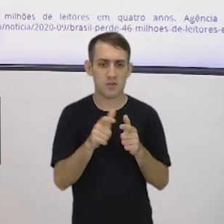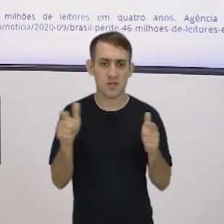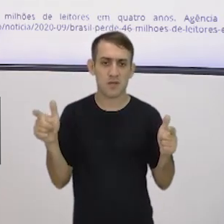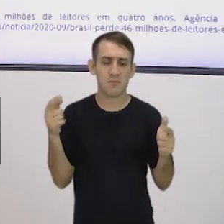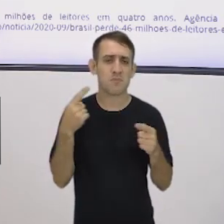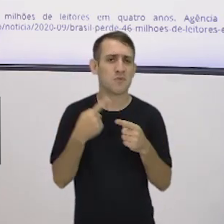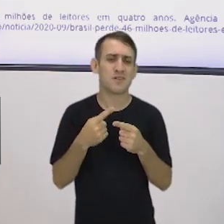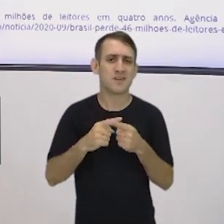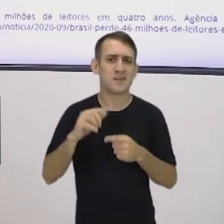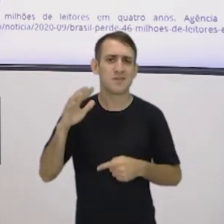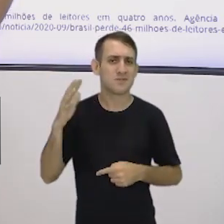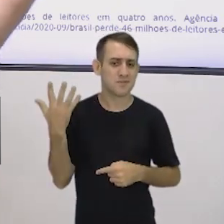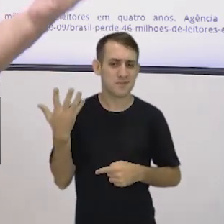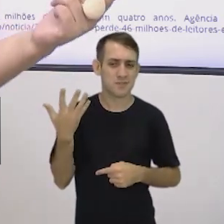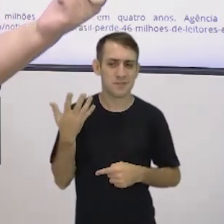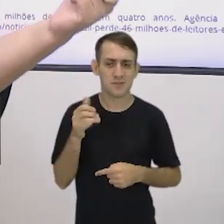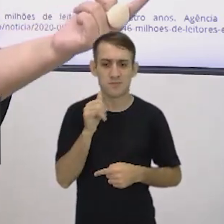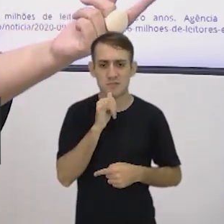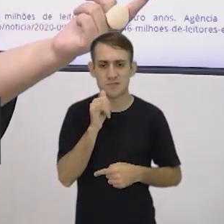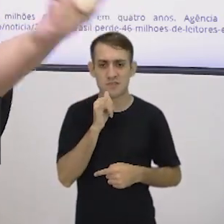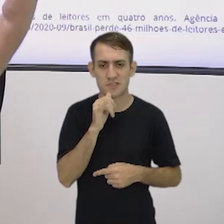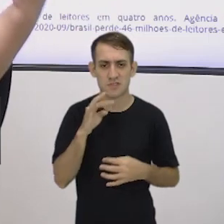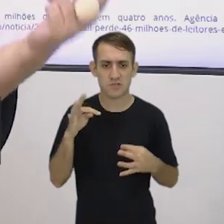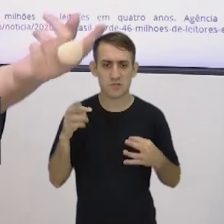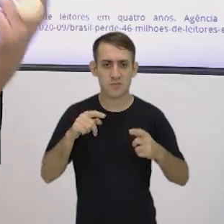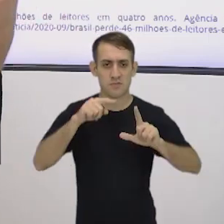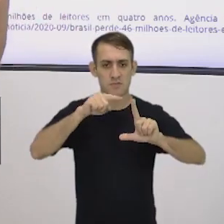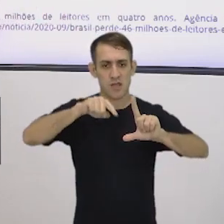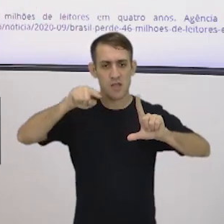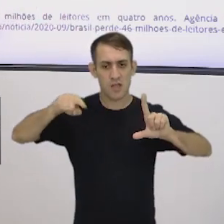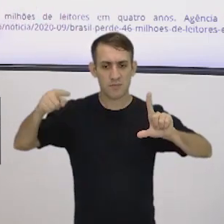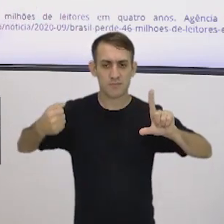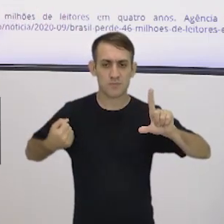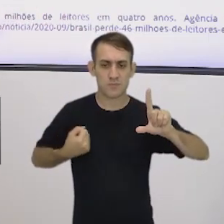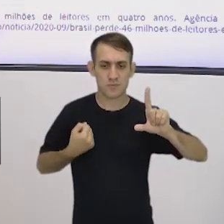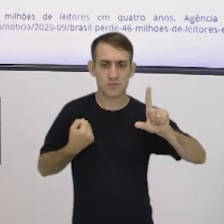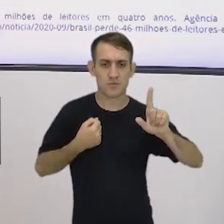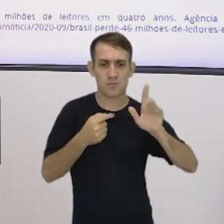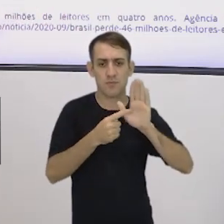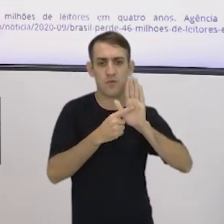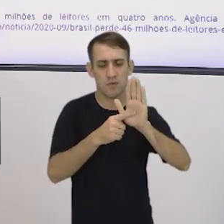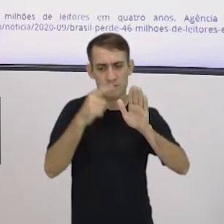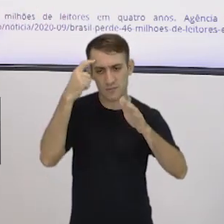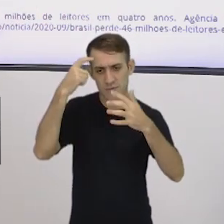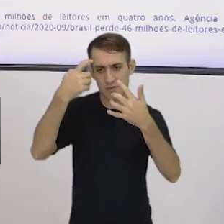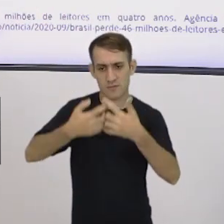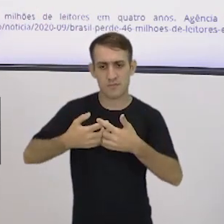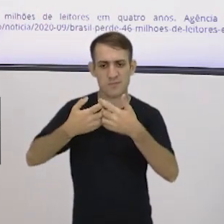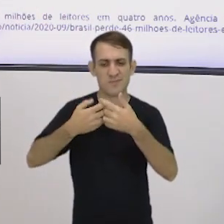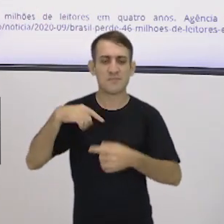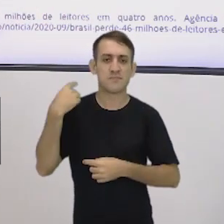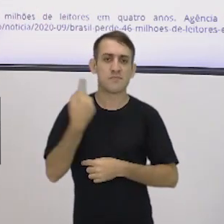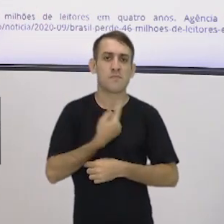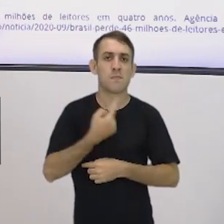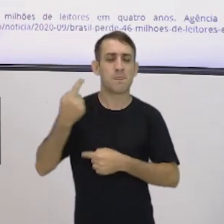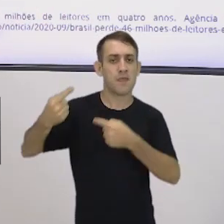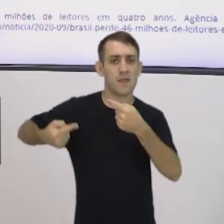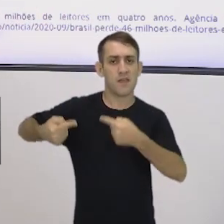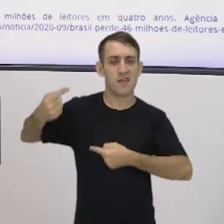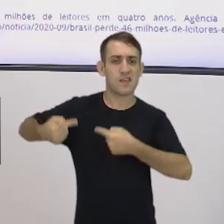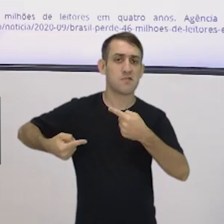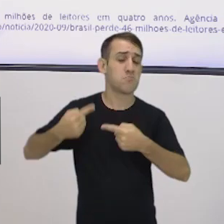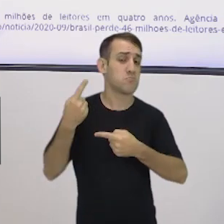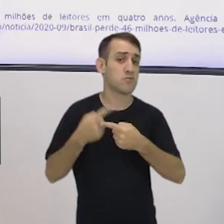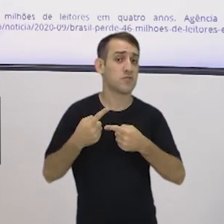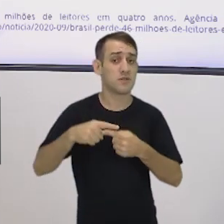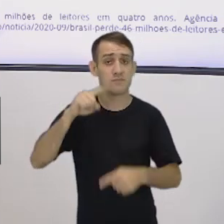que isso? Sim. E aí, por exemplo, essa estatística, esses números trazem essa reflexão também, essa discussão. Sim. Por quê? Então,